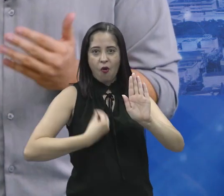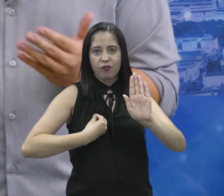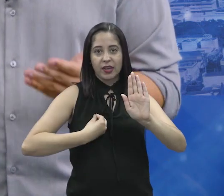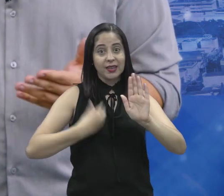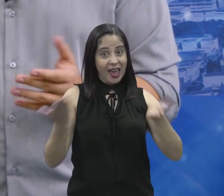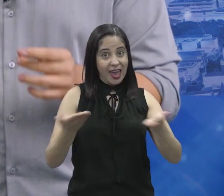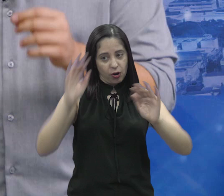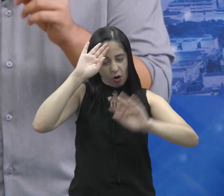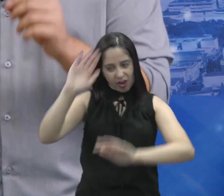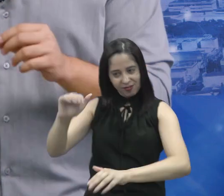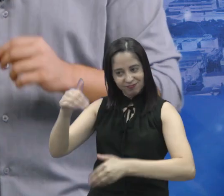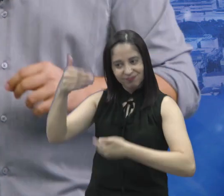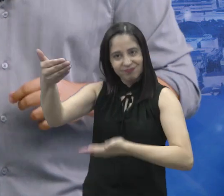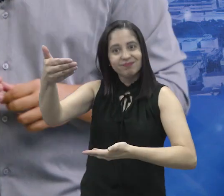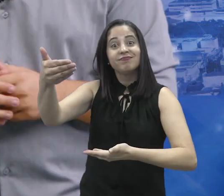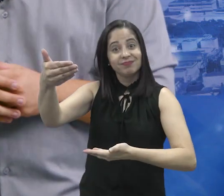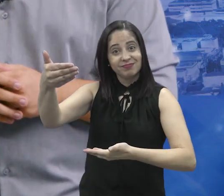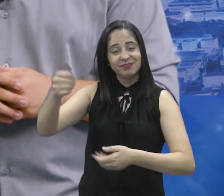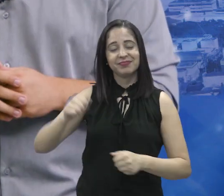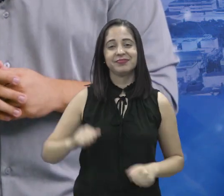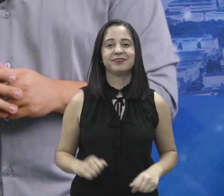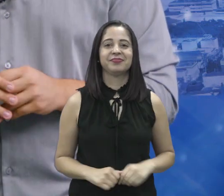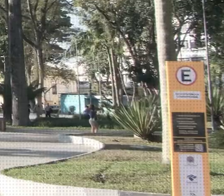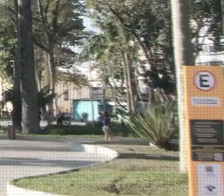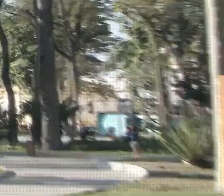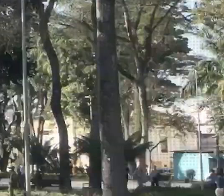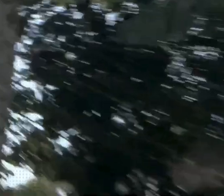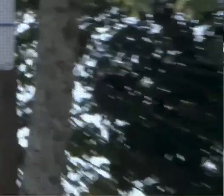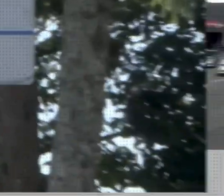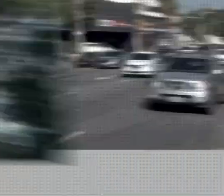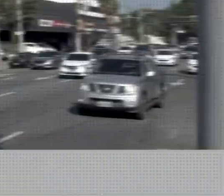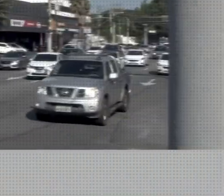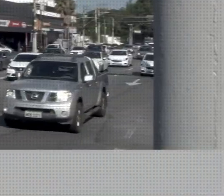são homenageadas em algum pedaço do município.